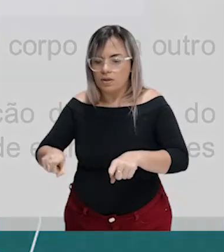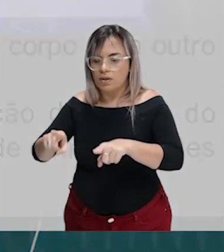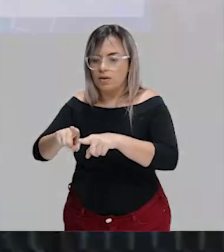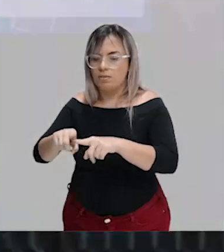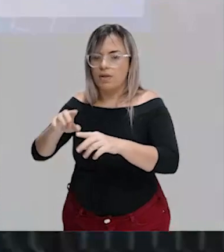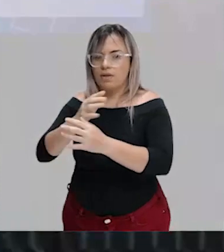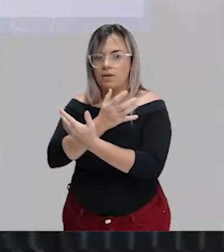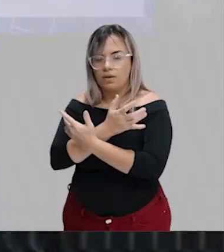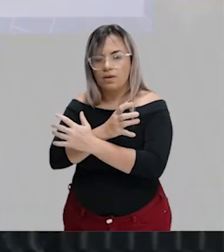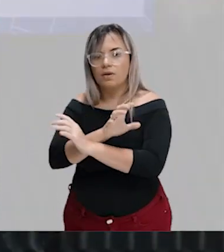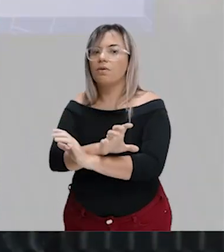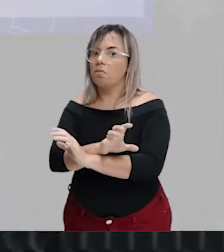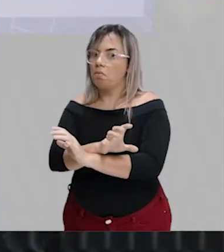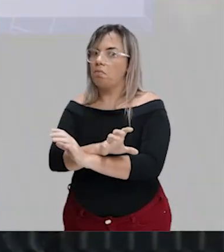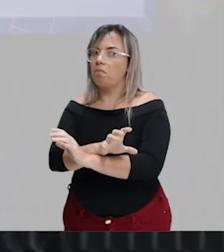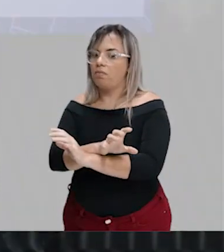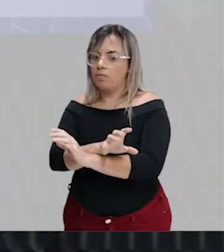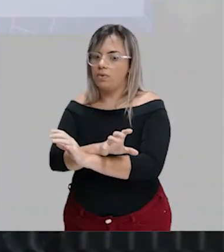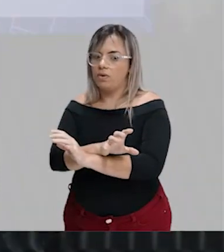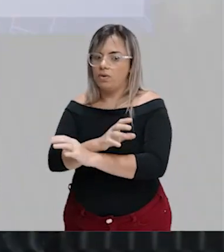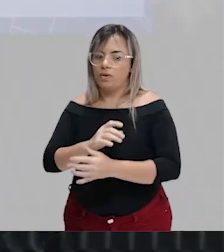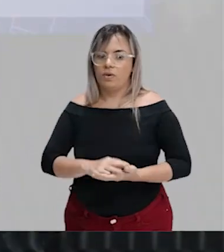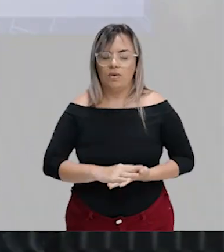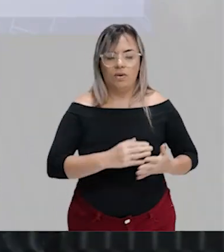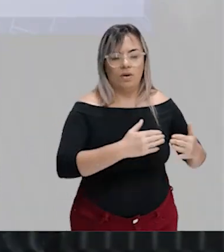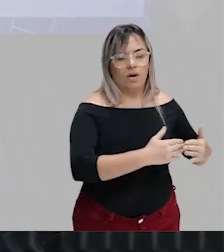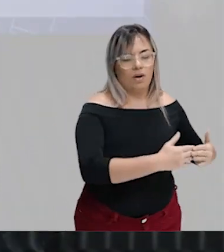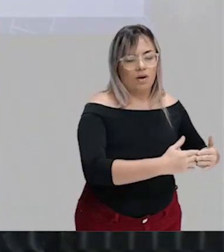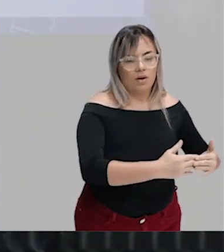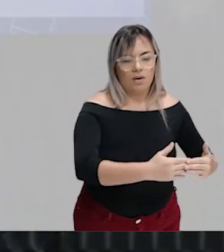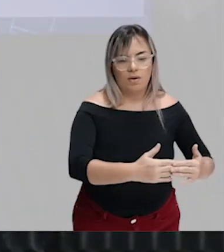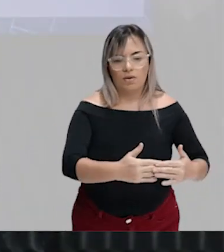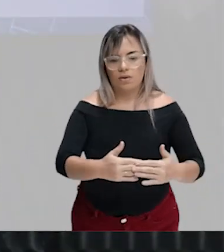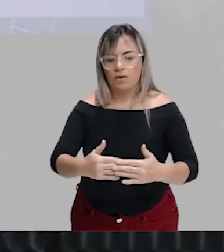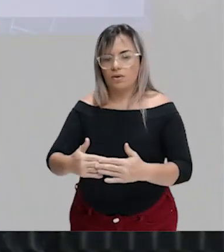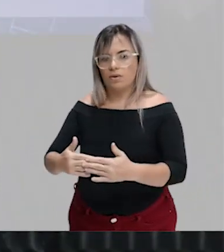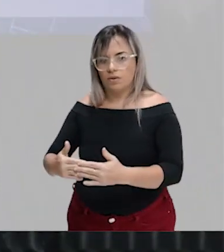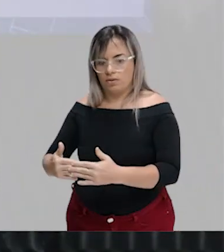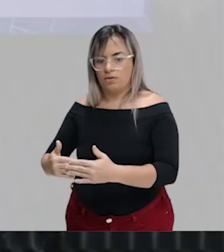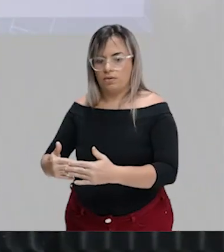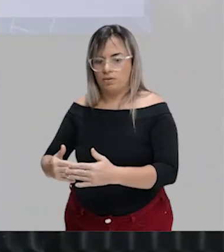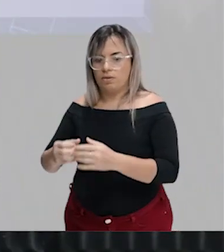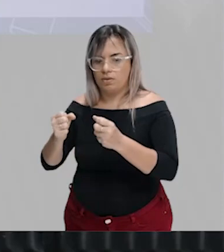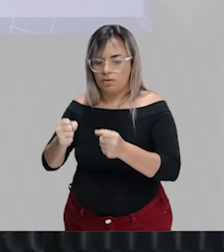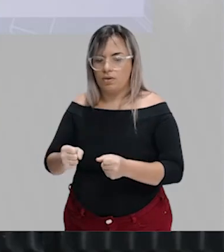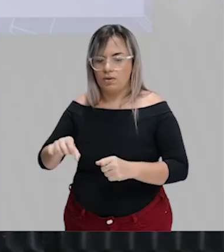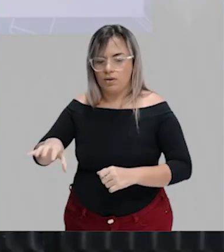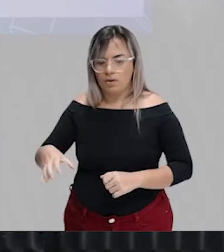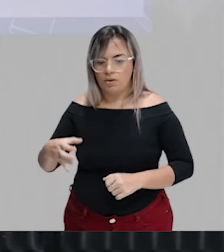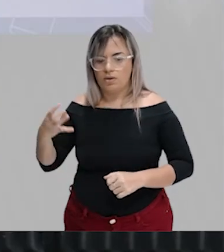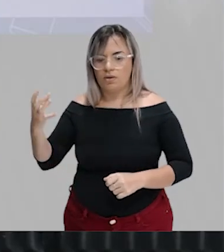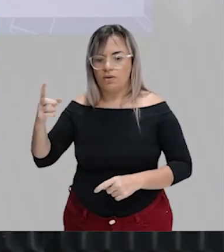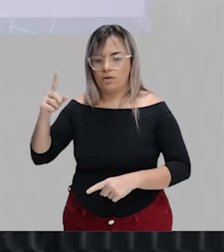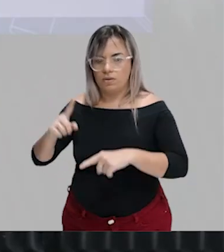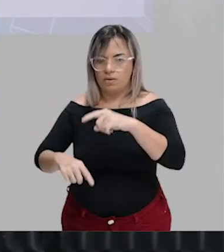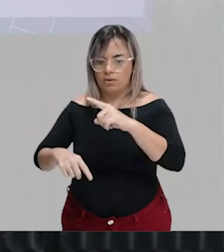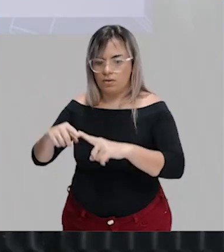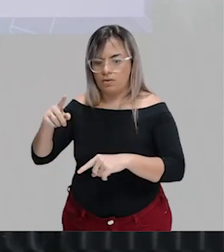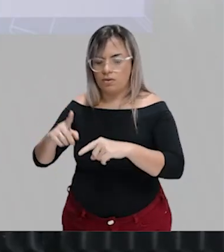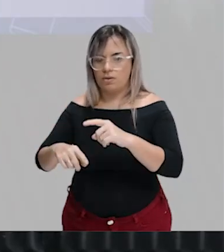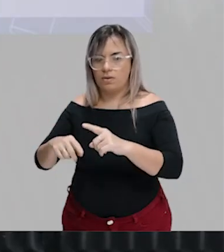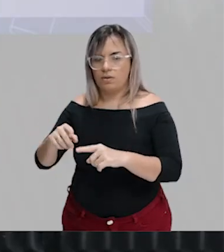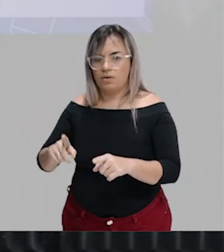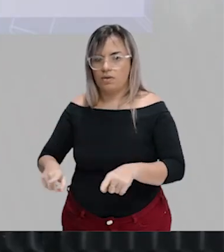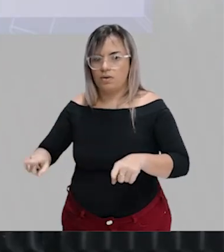vácuo. Olha só, a condução pode ocorrer em meios materiais e no vácuo. Certo? Nós sabemos que a